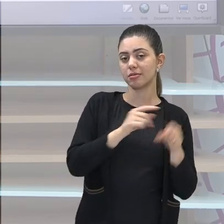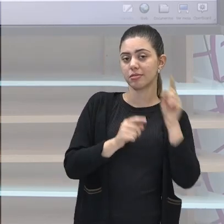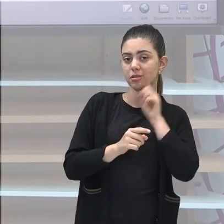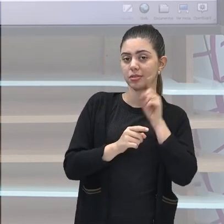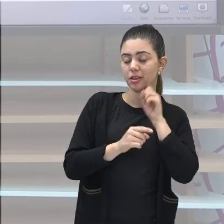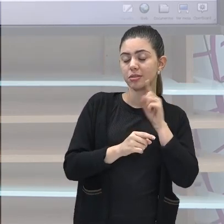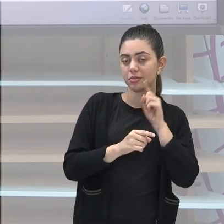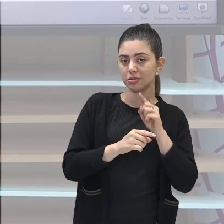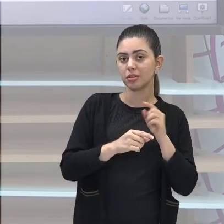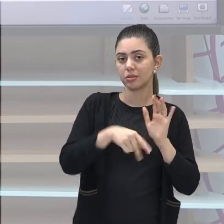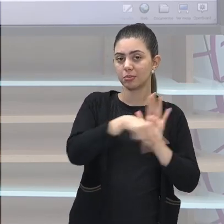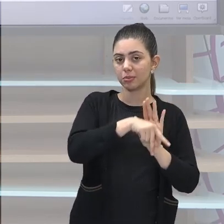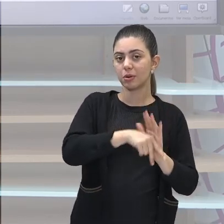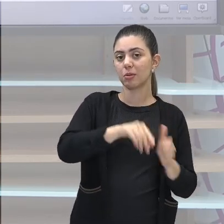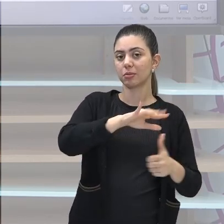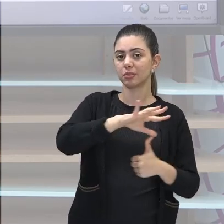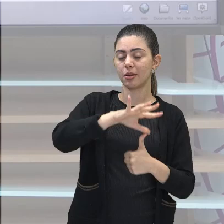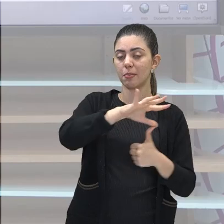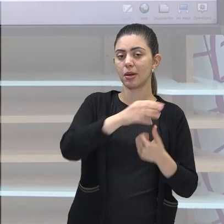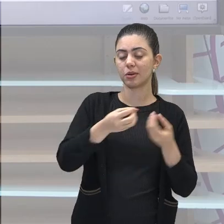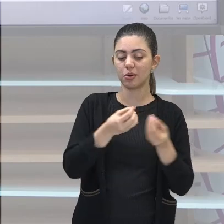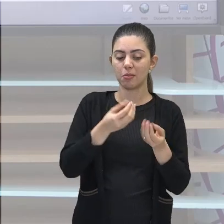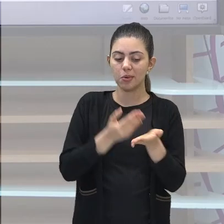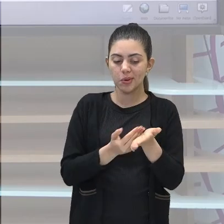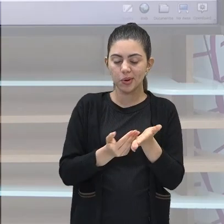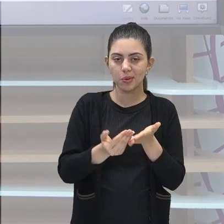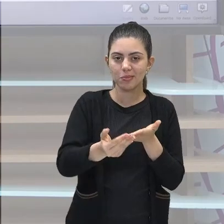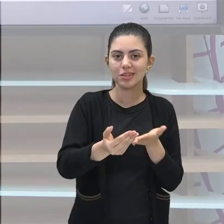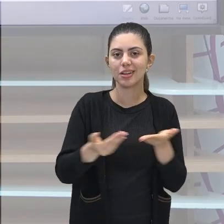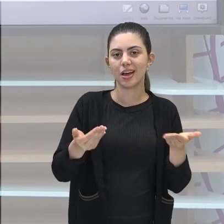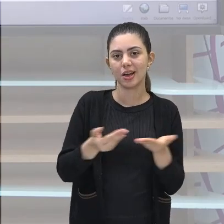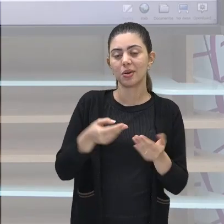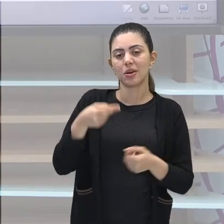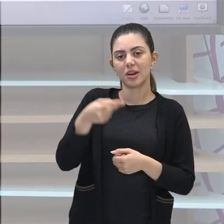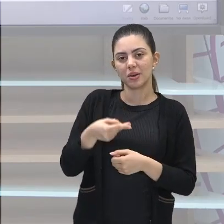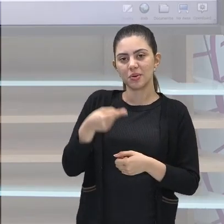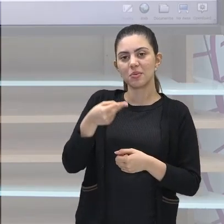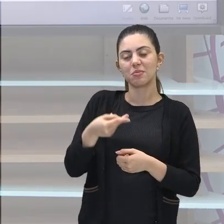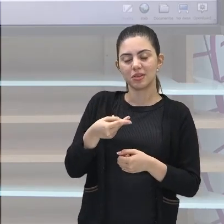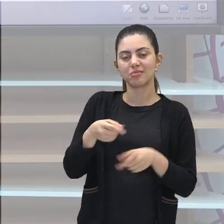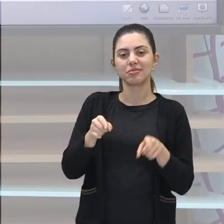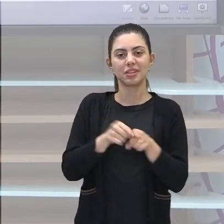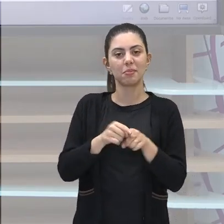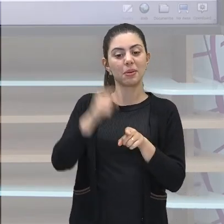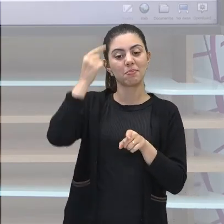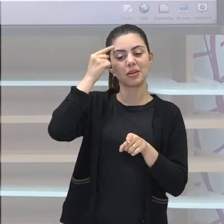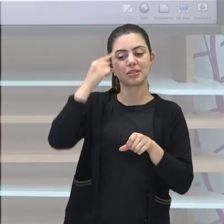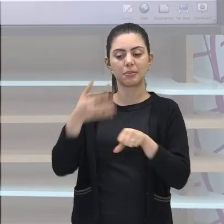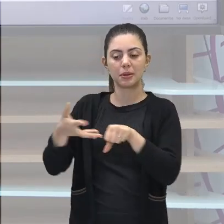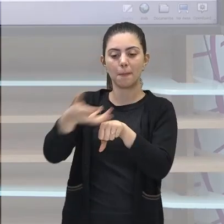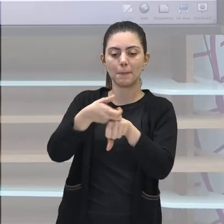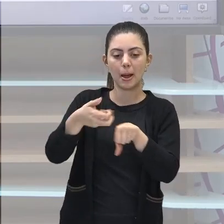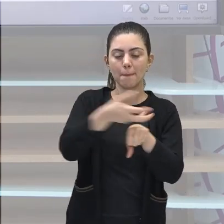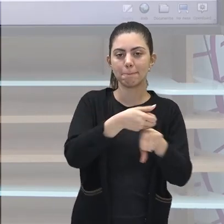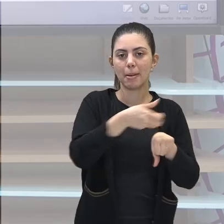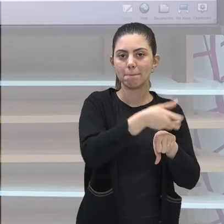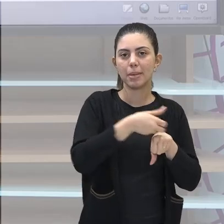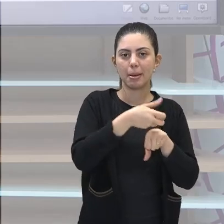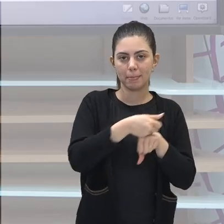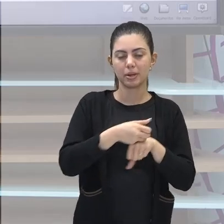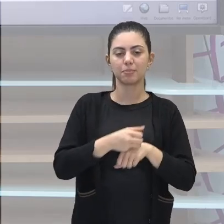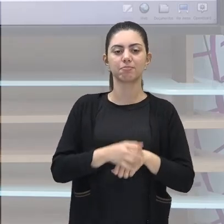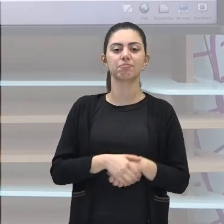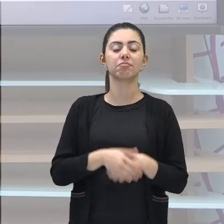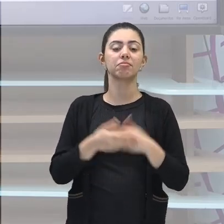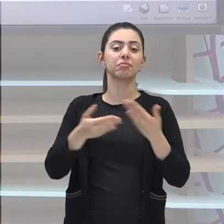América, vai implementar uma política também colonizadora e que irá